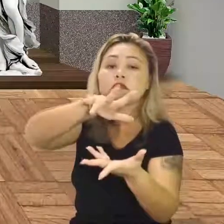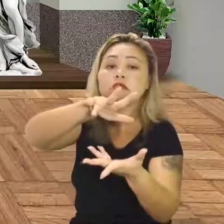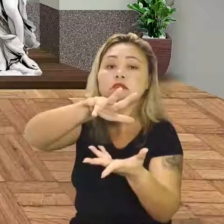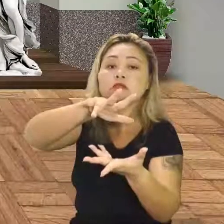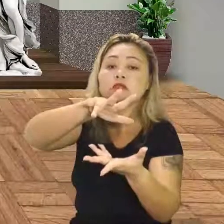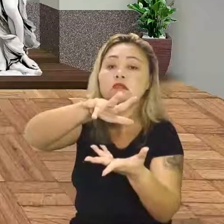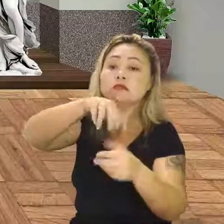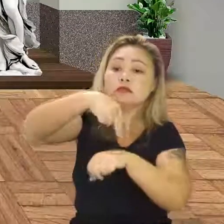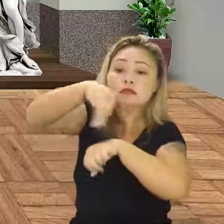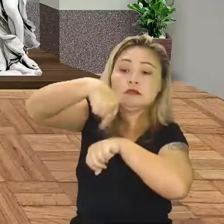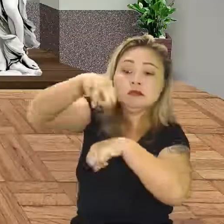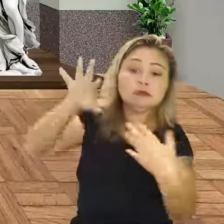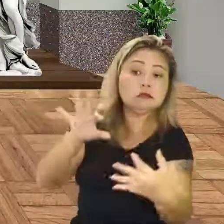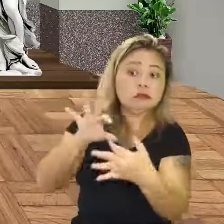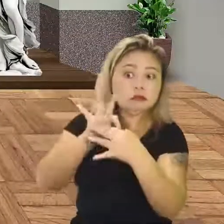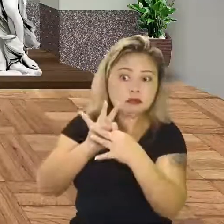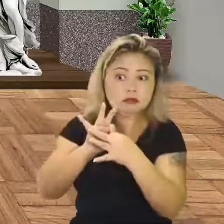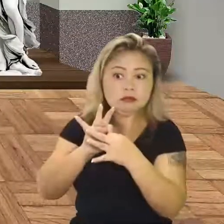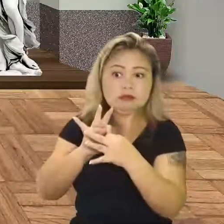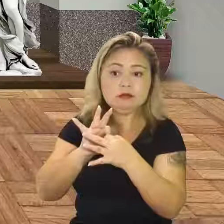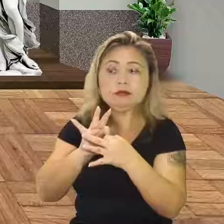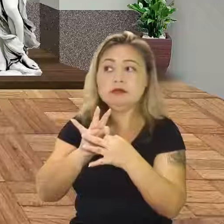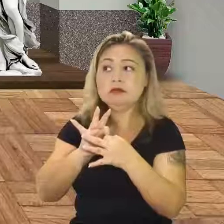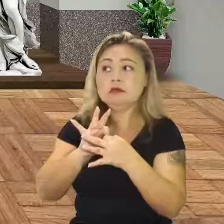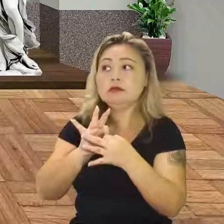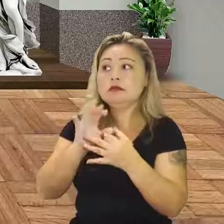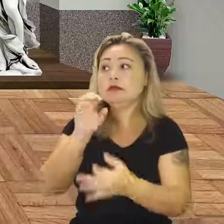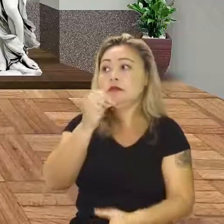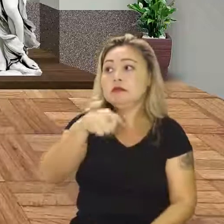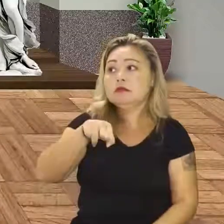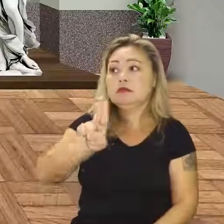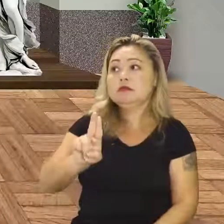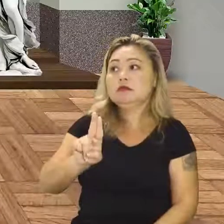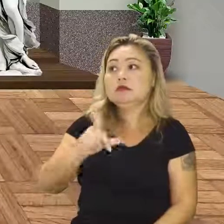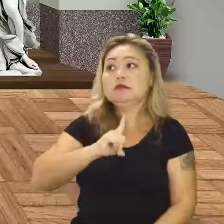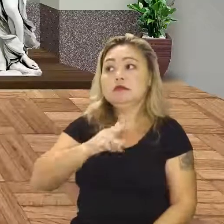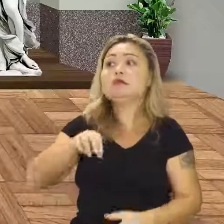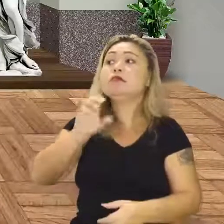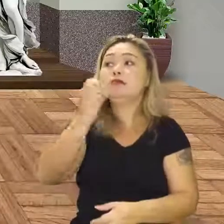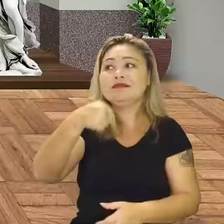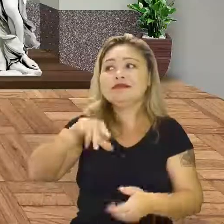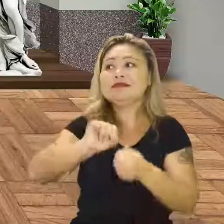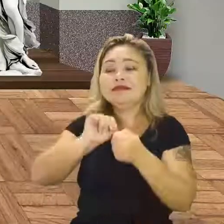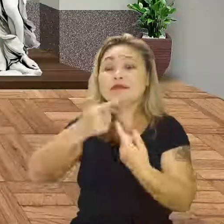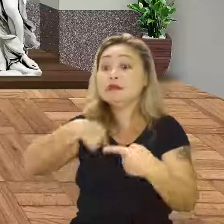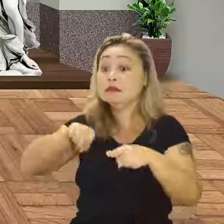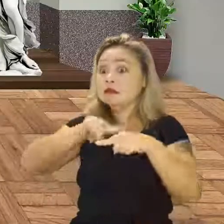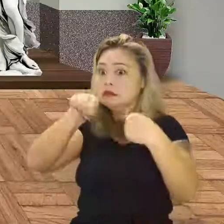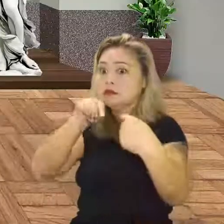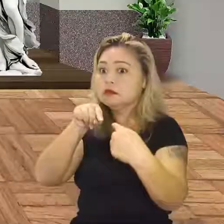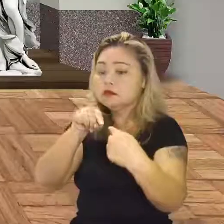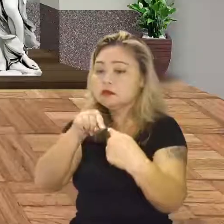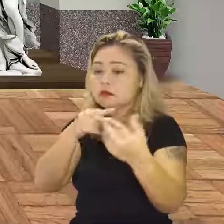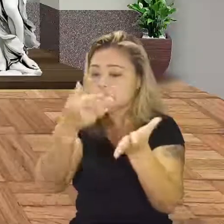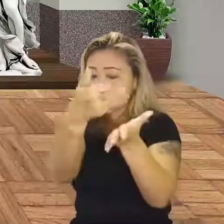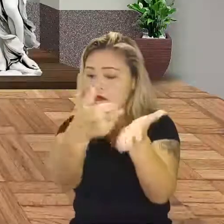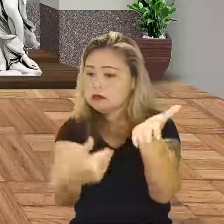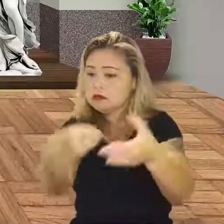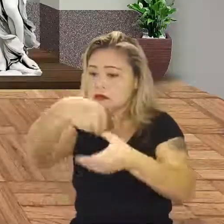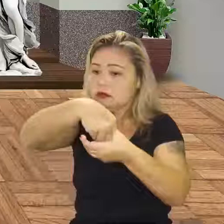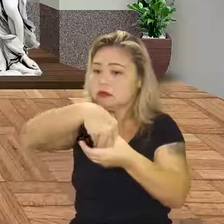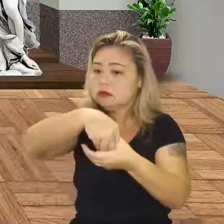Organização das Nações Unidas, desculpa. Traz a ONU. E a ONU, ela traz essa concepção